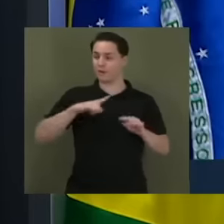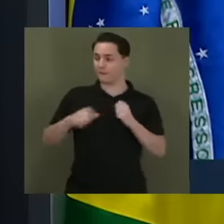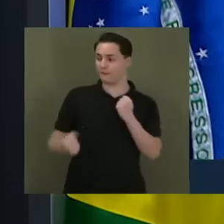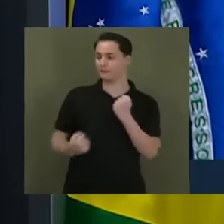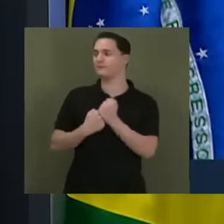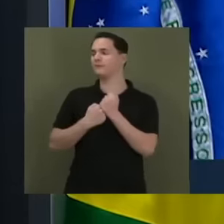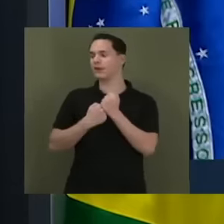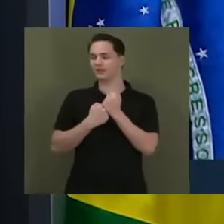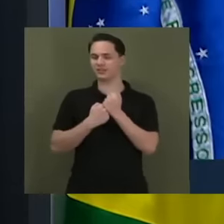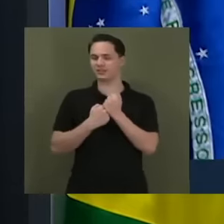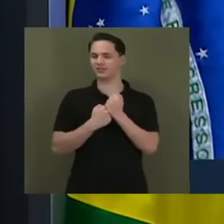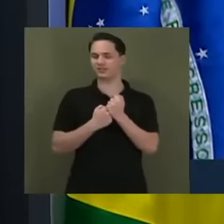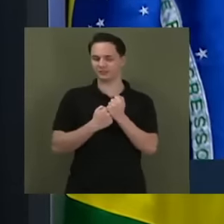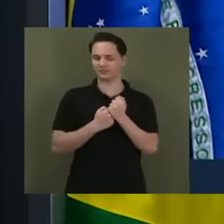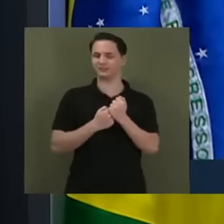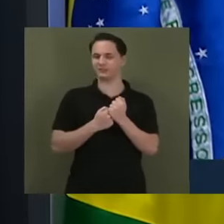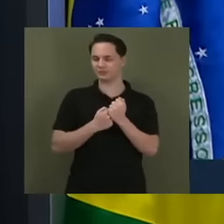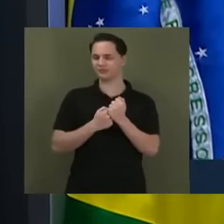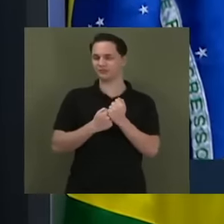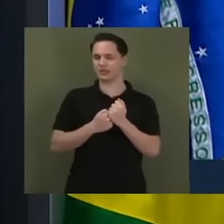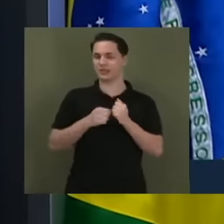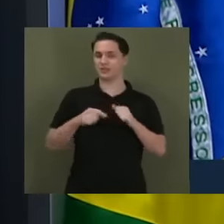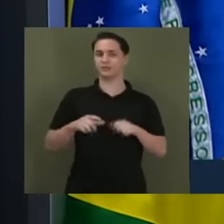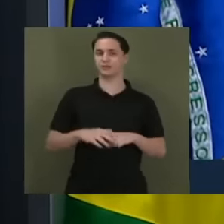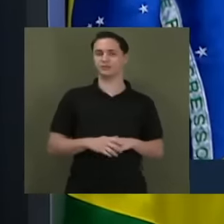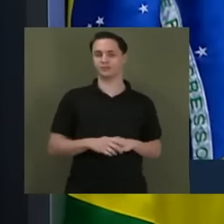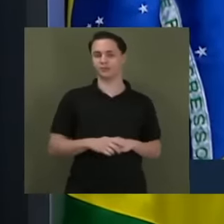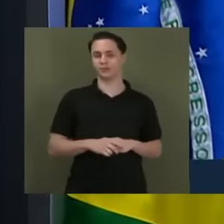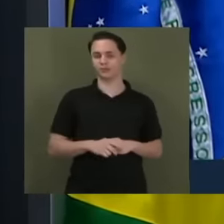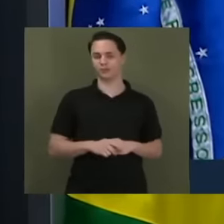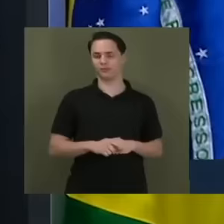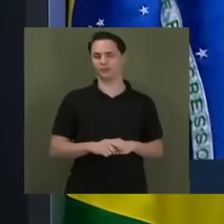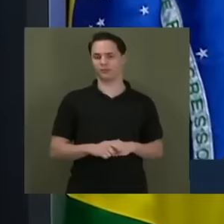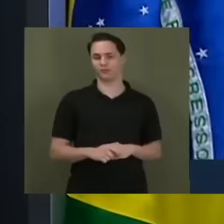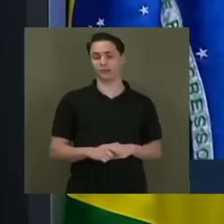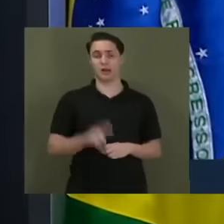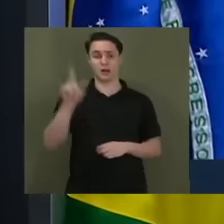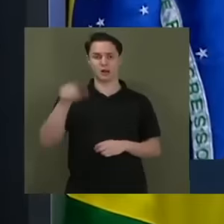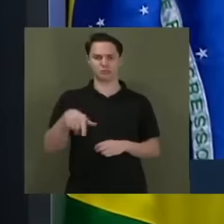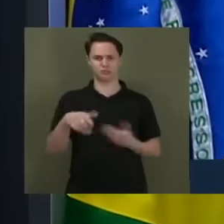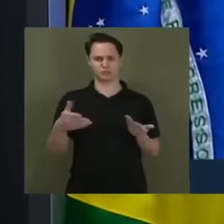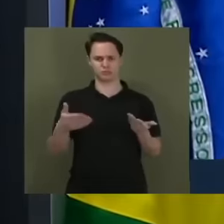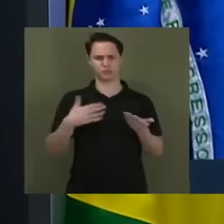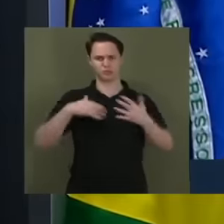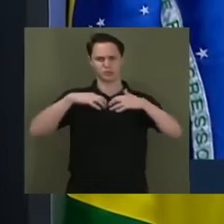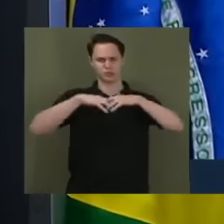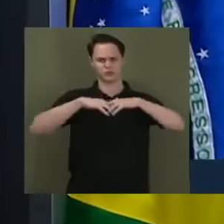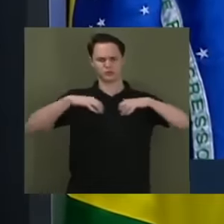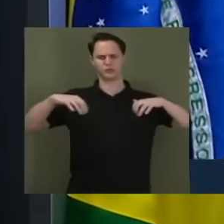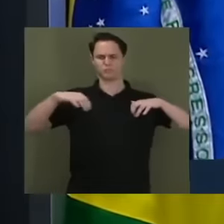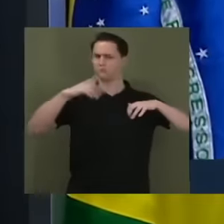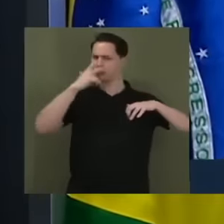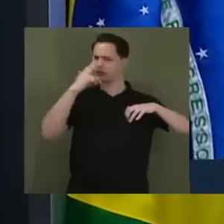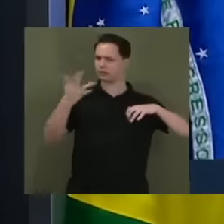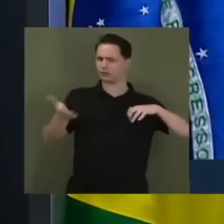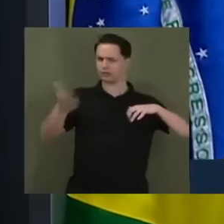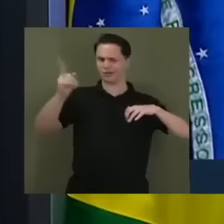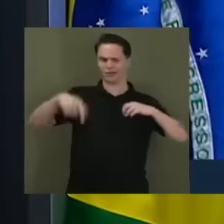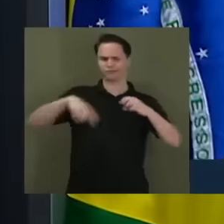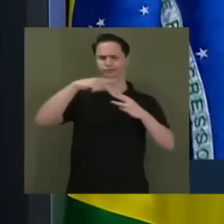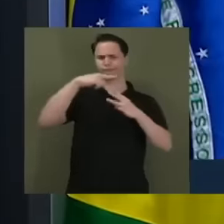do pessol em São Paulo é um jogo dirigido são três